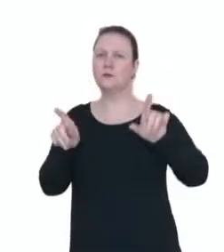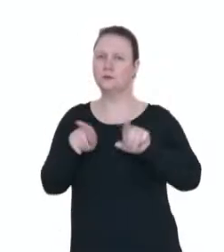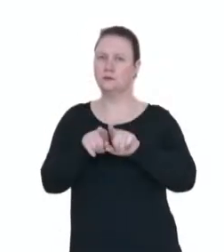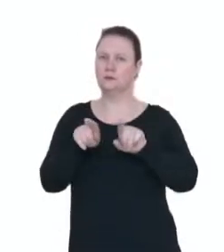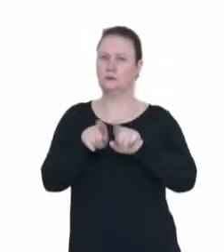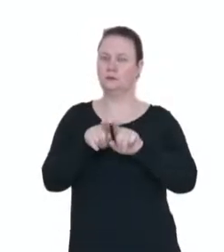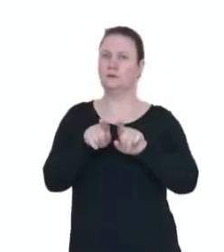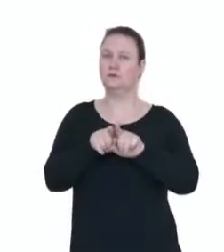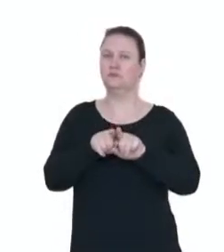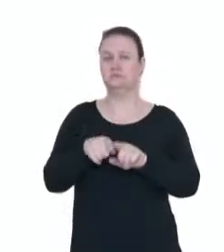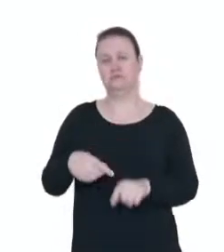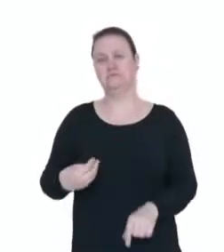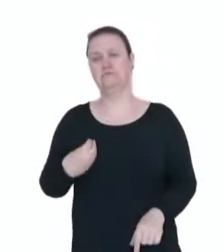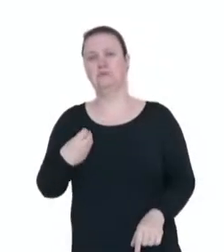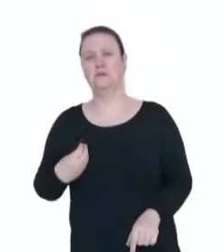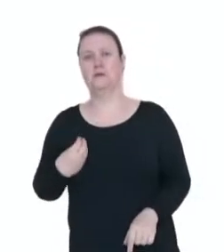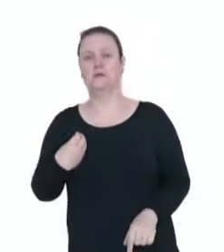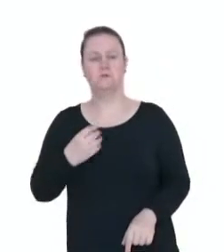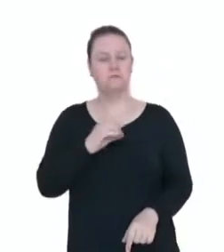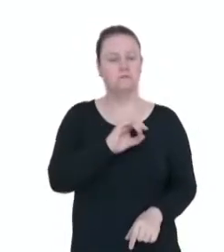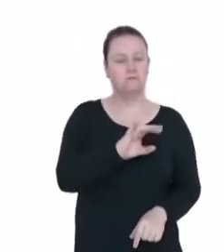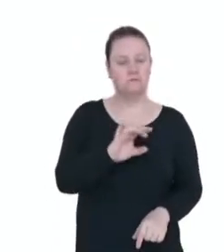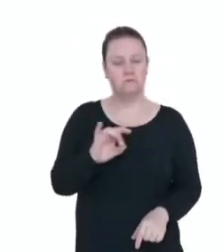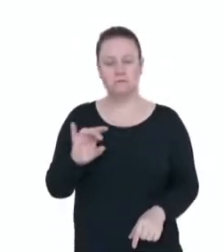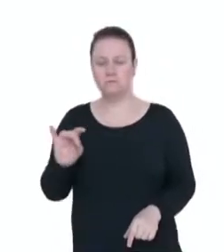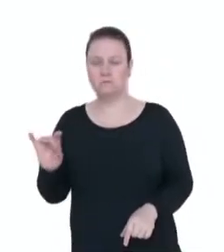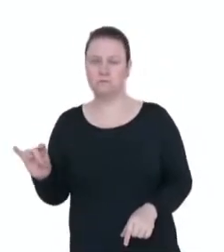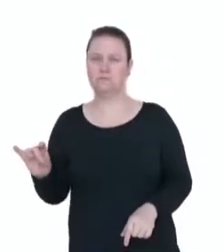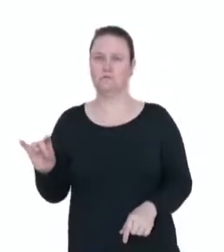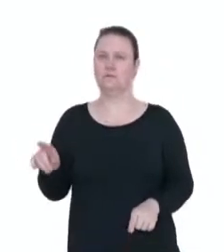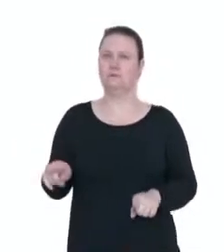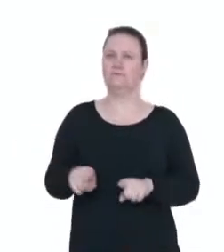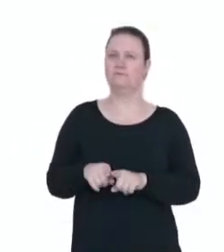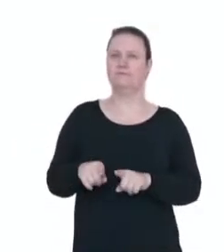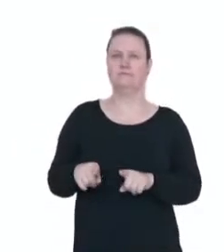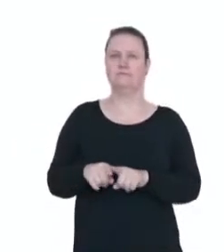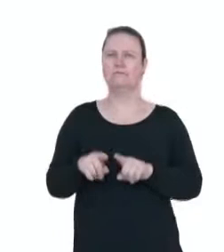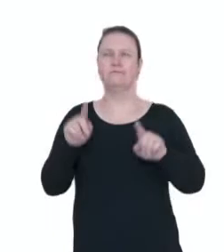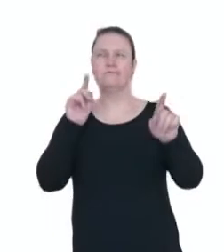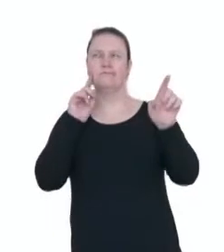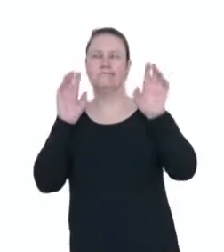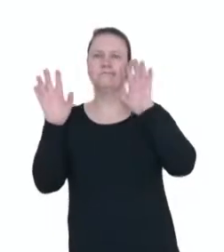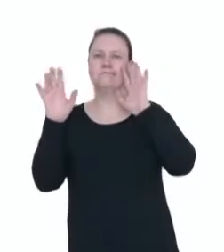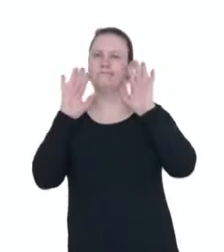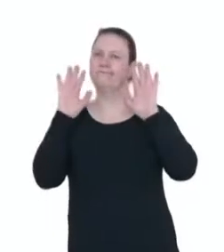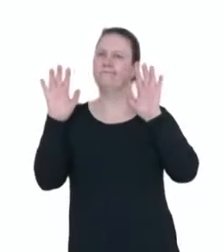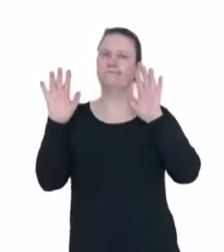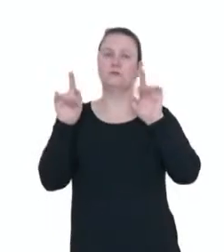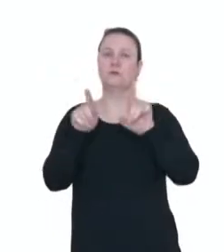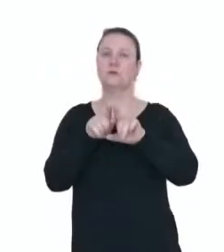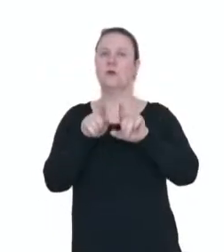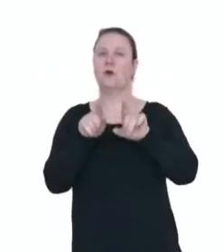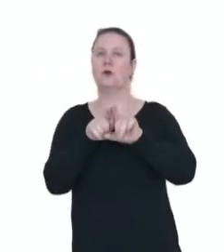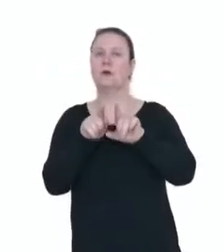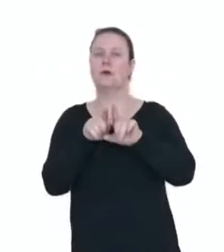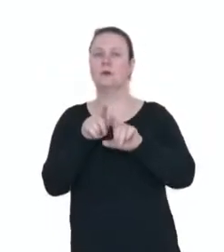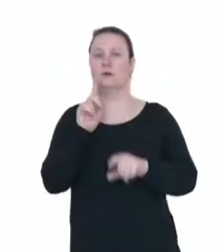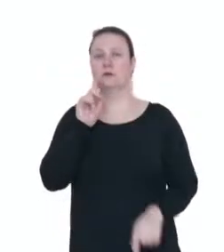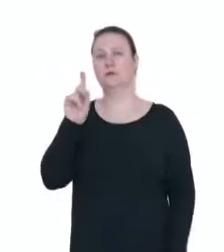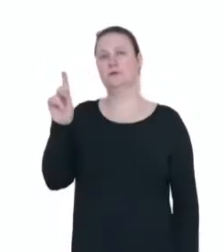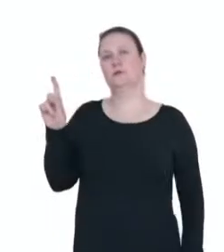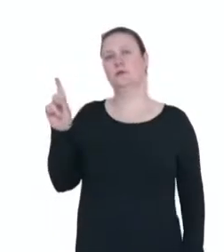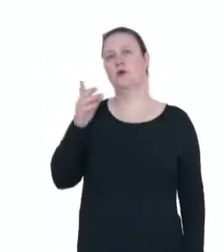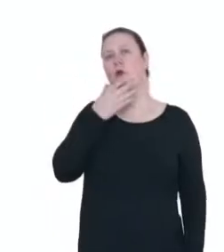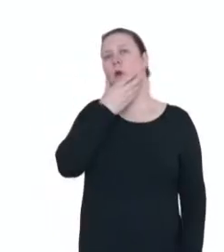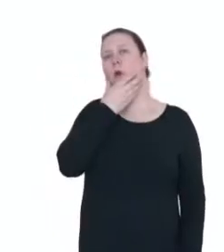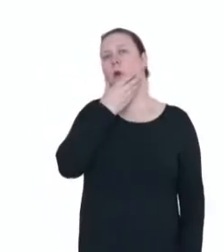considerações existenciais e uma espécie de surrealismo pantaneiro. Manuel Venceslau